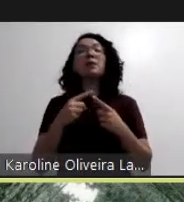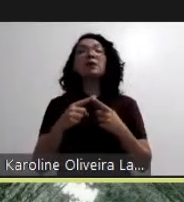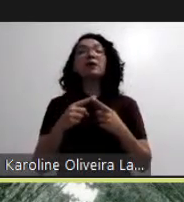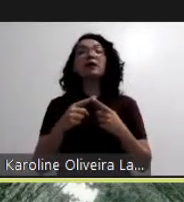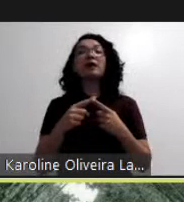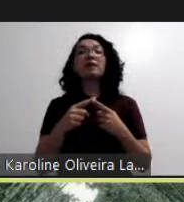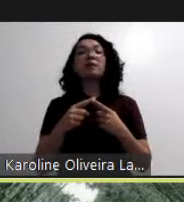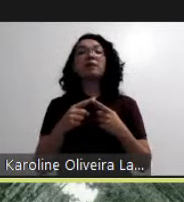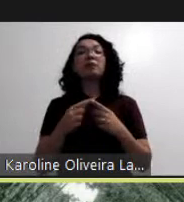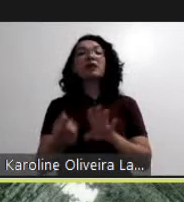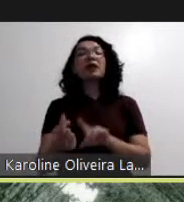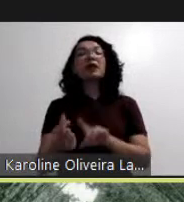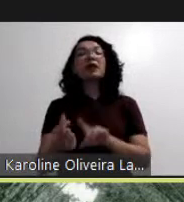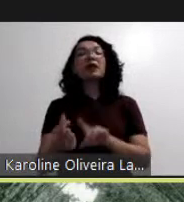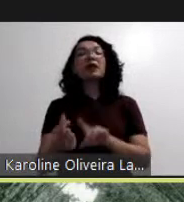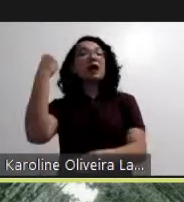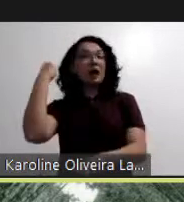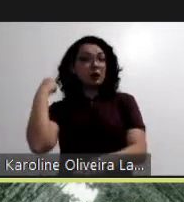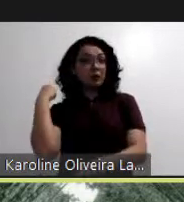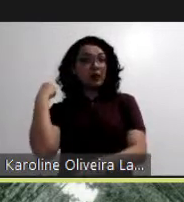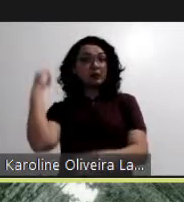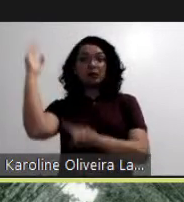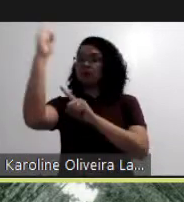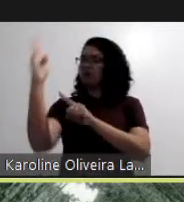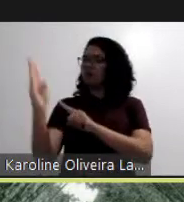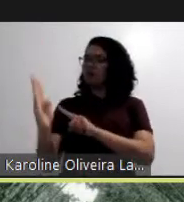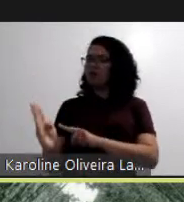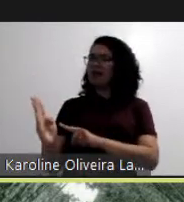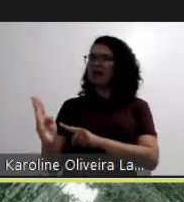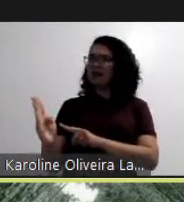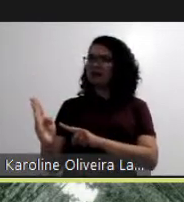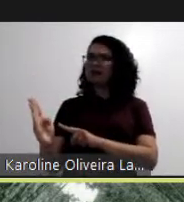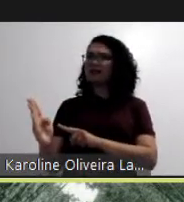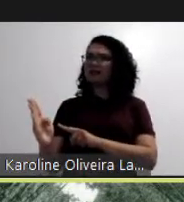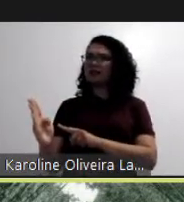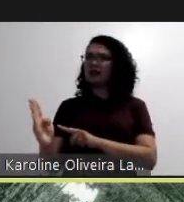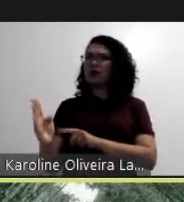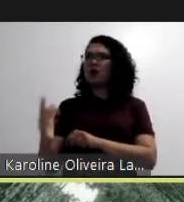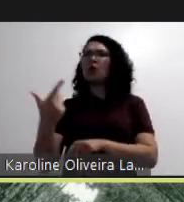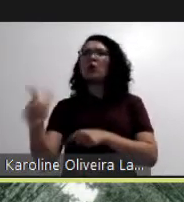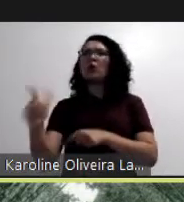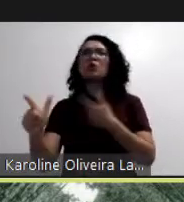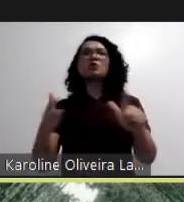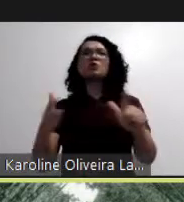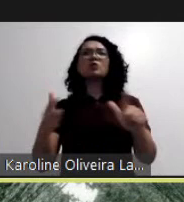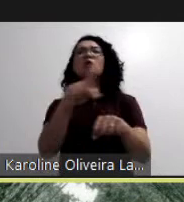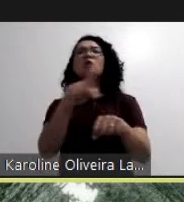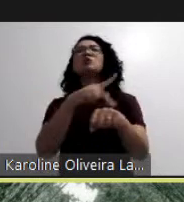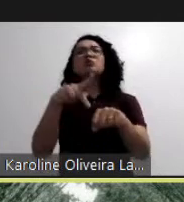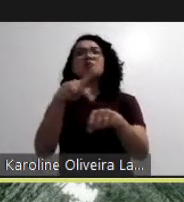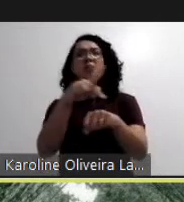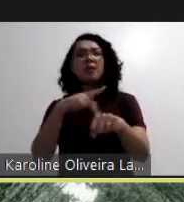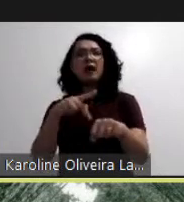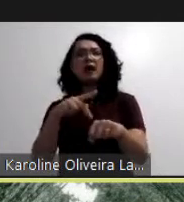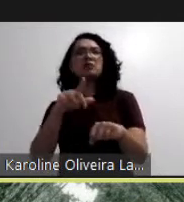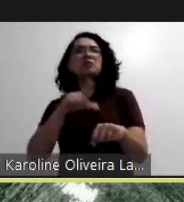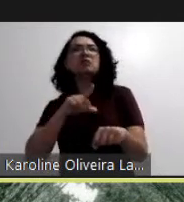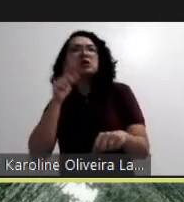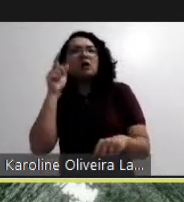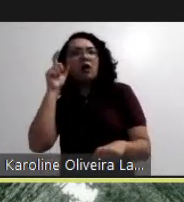mundo. E não deixava de interessar. Quando eu digo interessava ao mundo, organizava-se